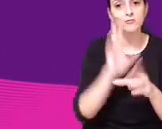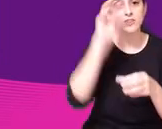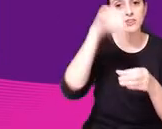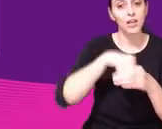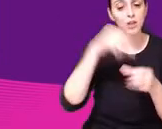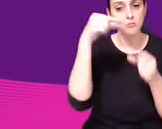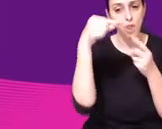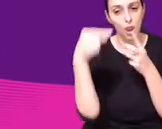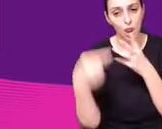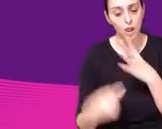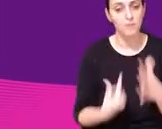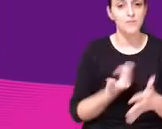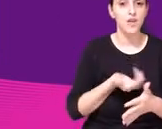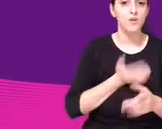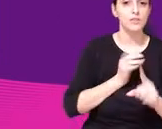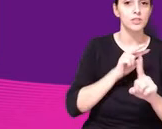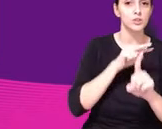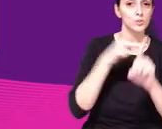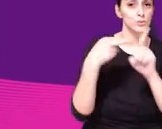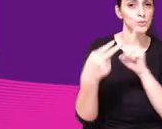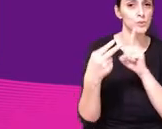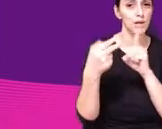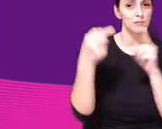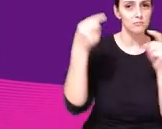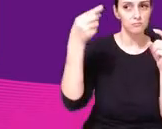essas perspectivas estão muito bem